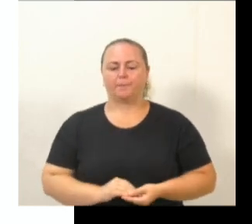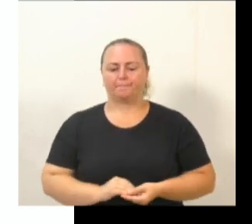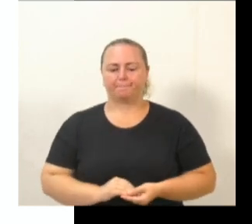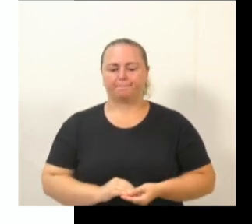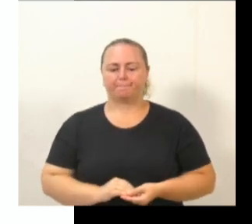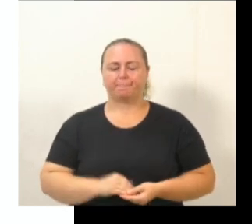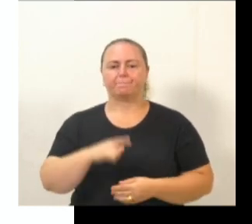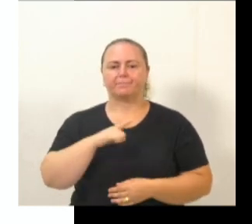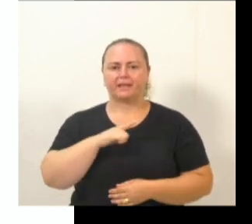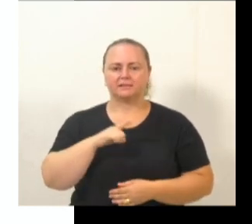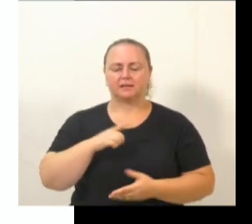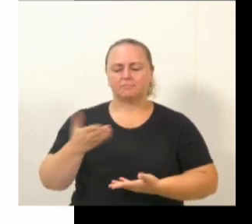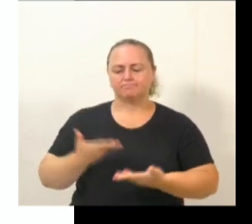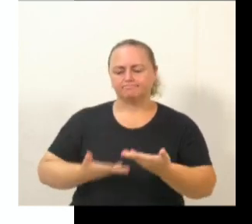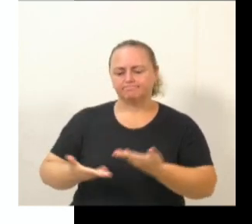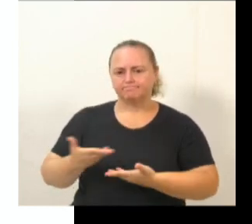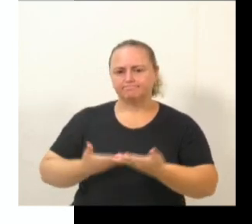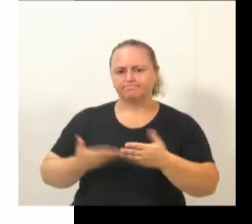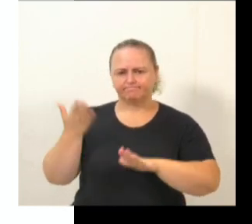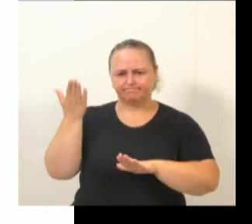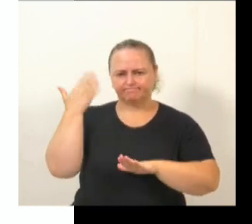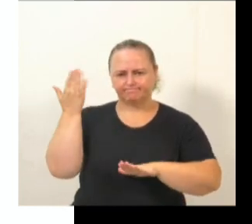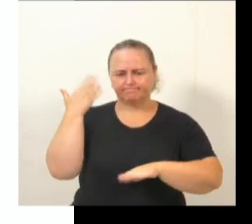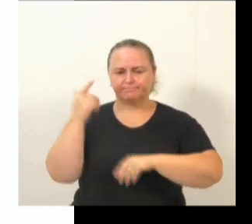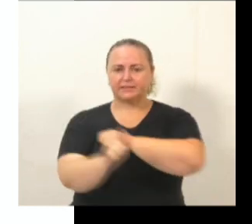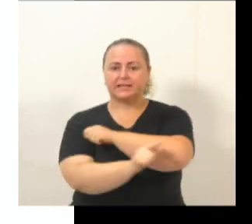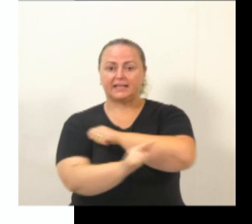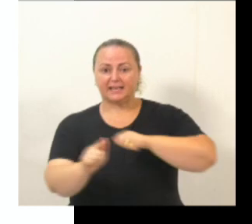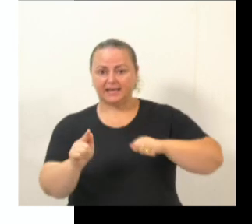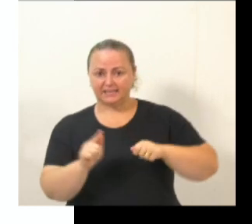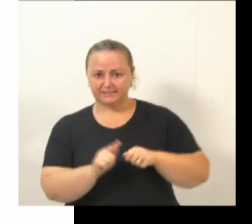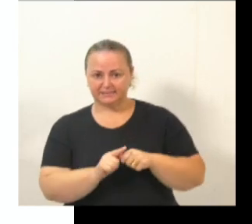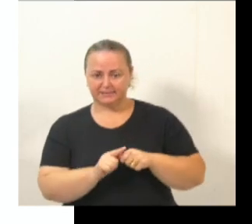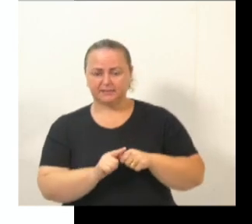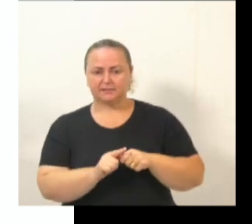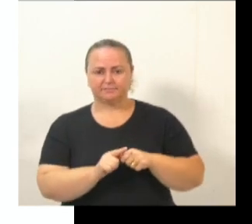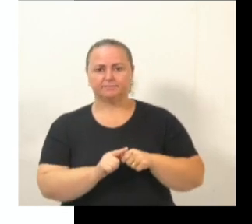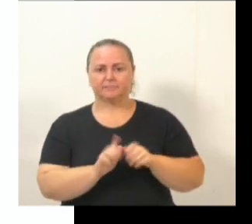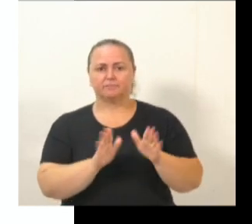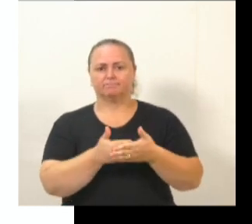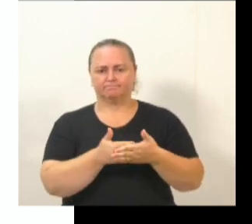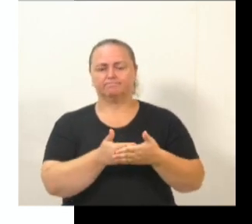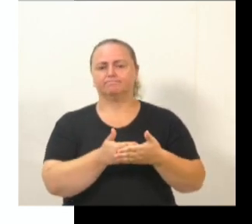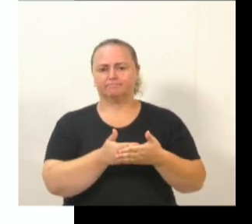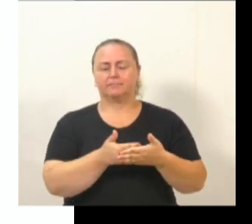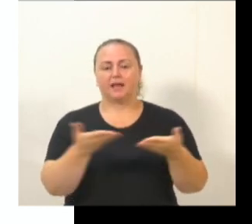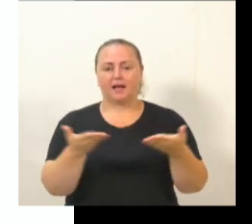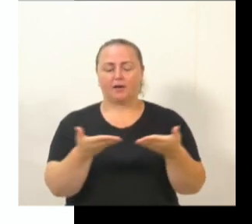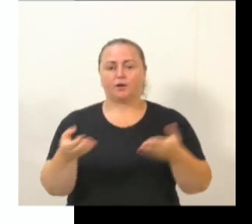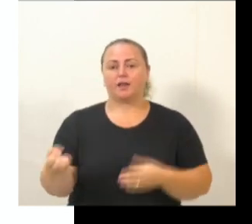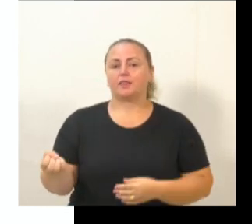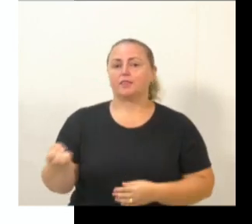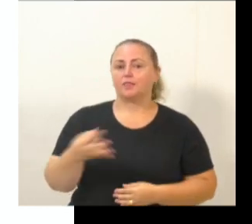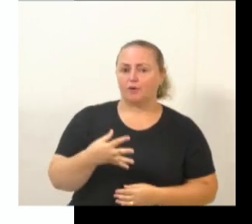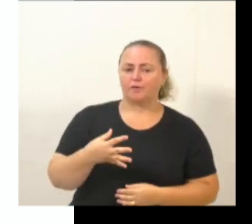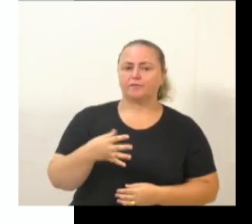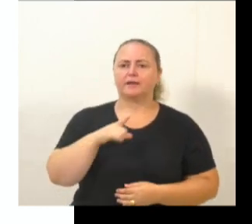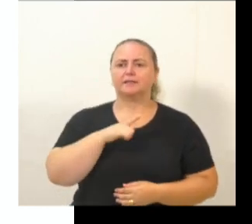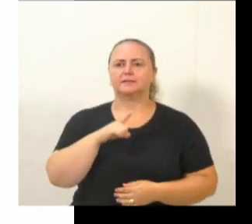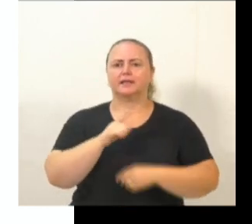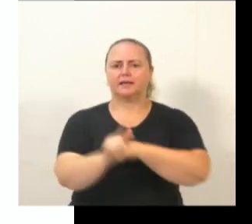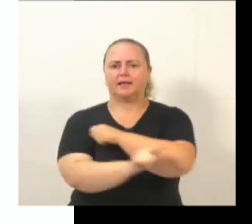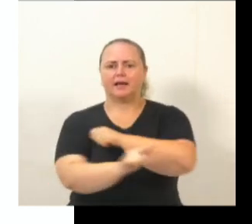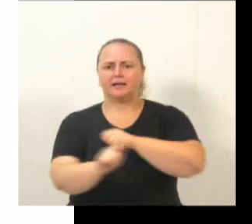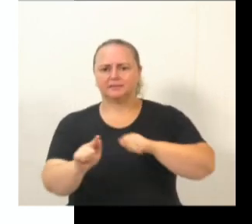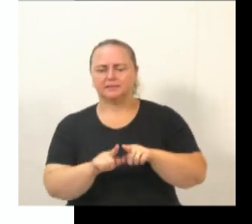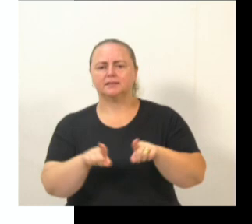A antiga estação do Garcia, ela foi desativada, tem a estação nova do Garcia e a estação nova de